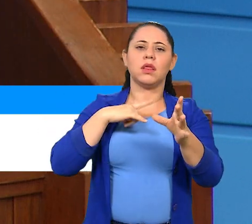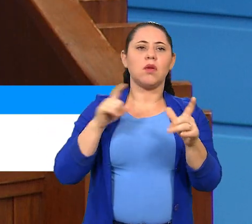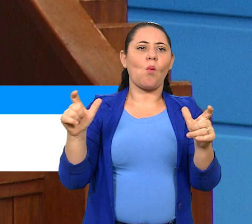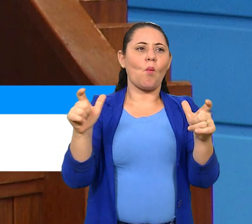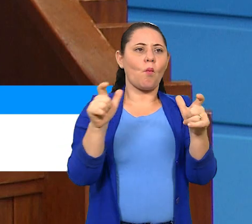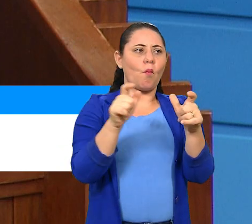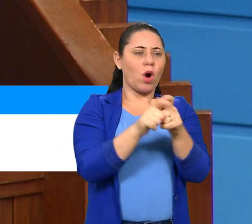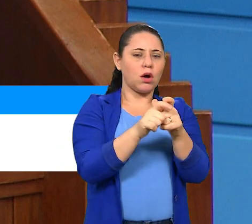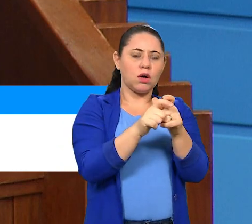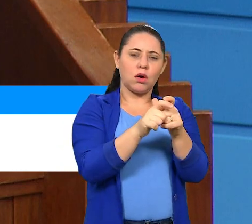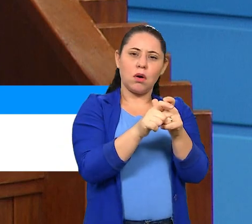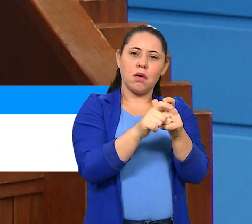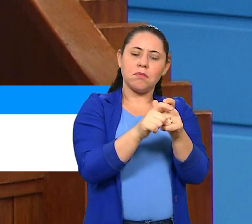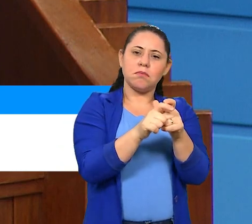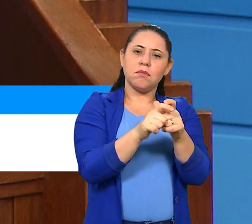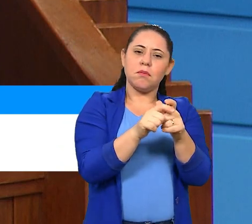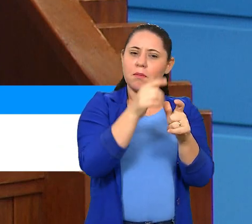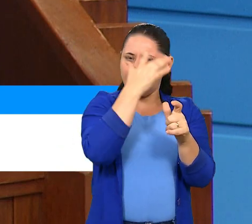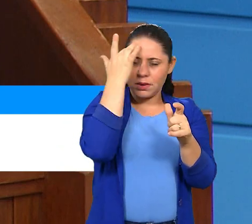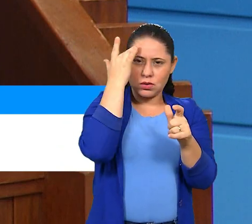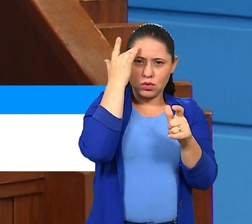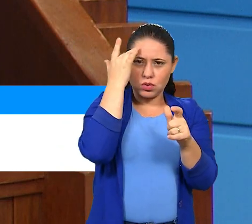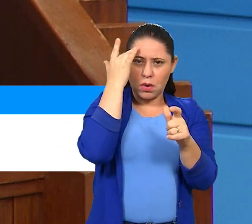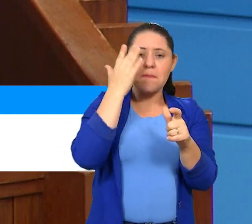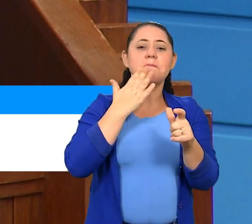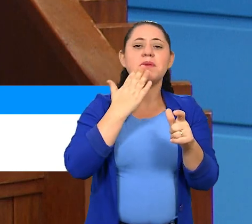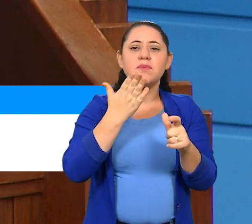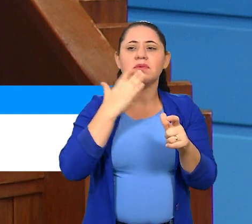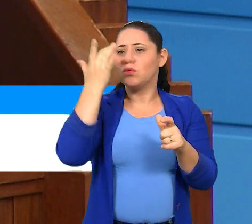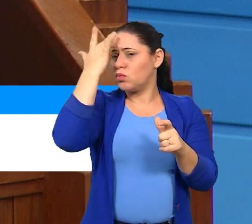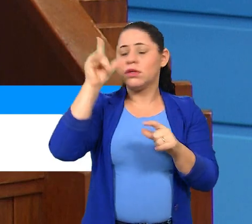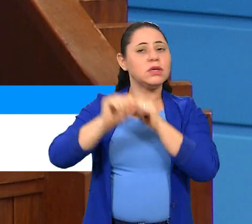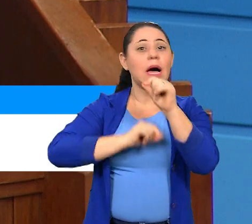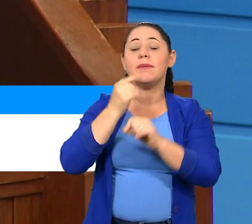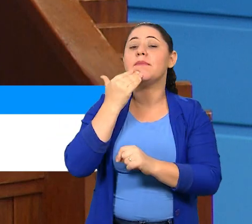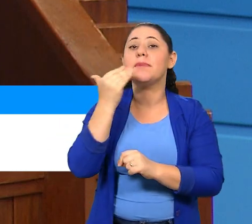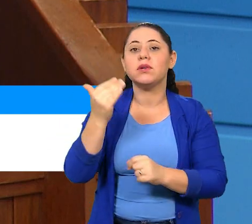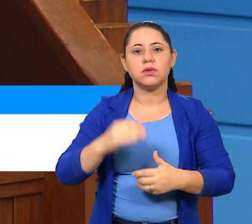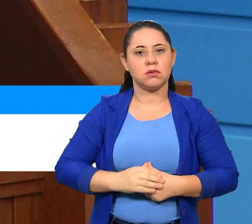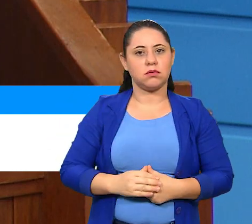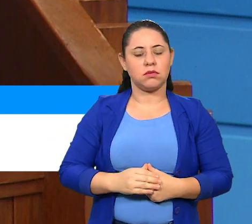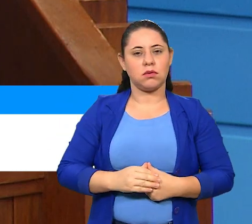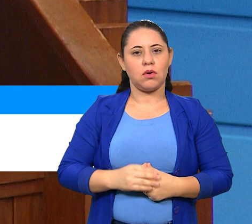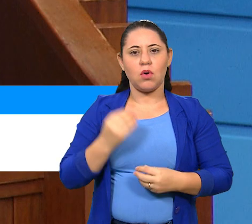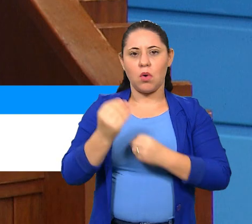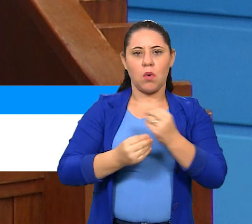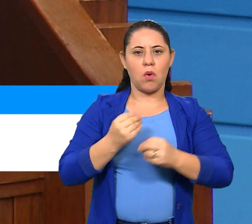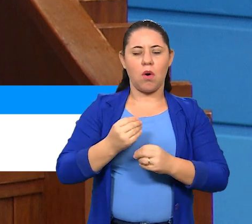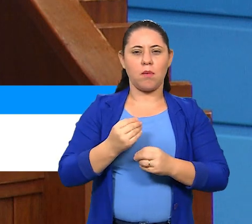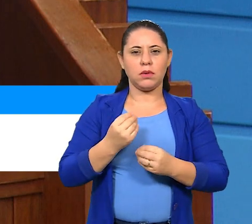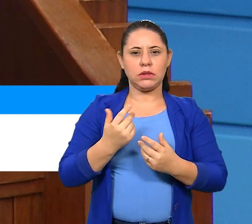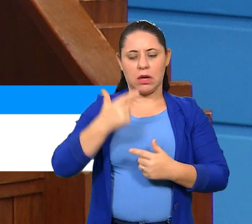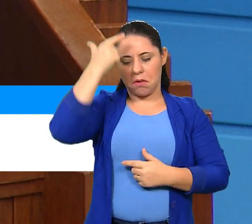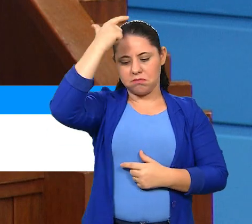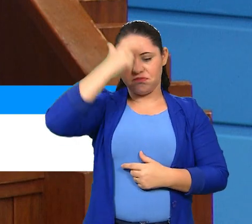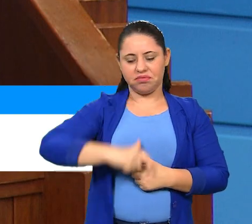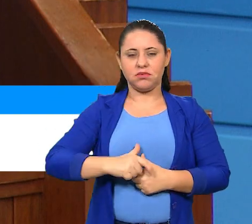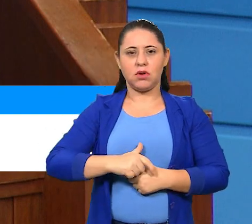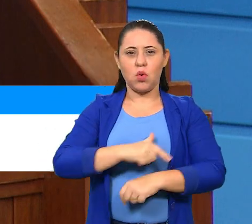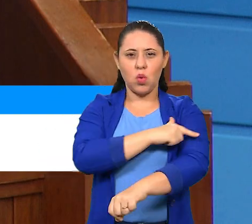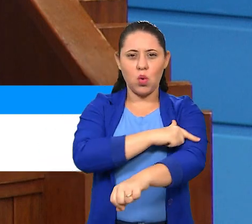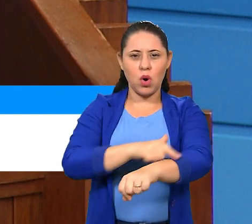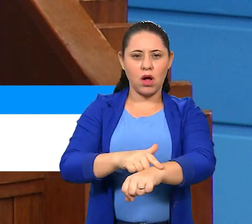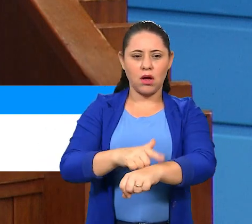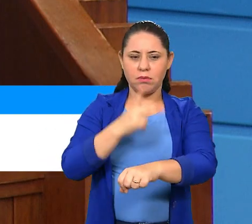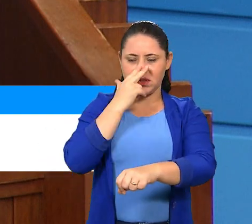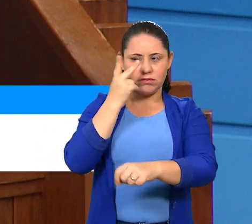normalmente Você tem uma parcela reduzida de pessoas reivindicando que às vezes nem sabe o que que tá reivindicando com